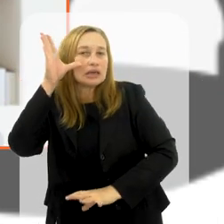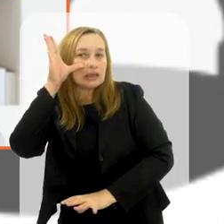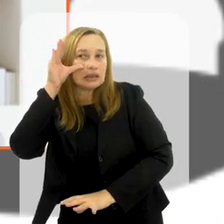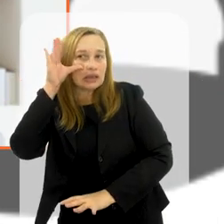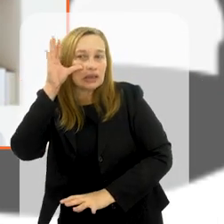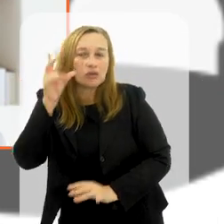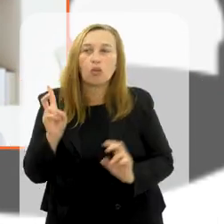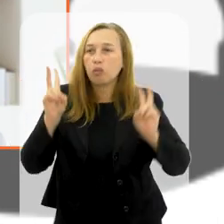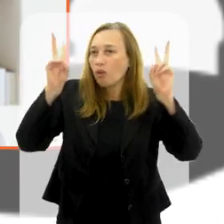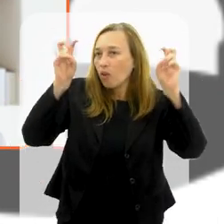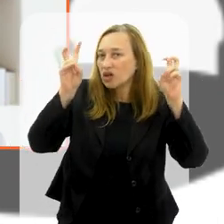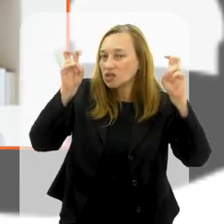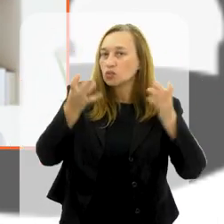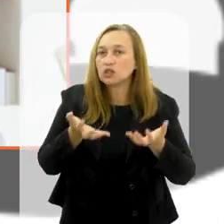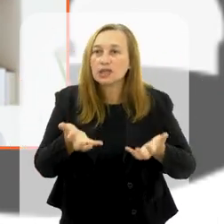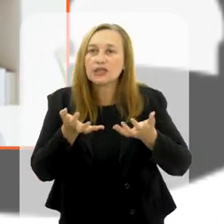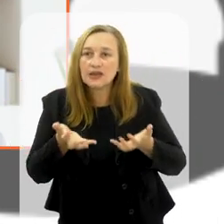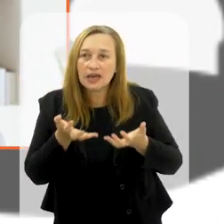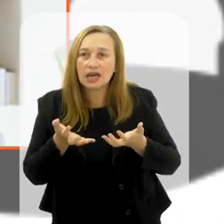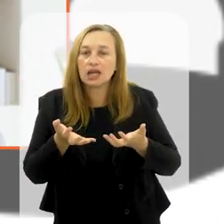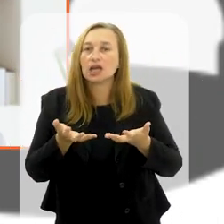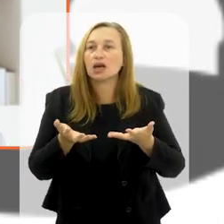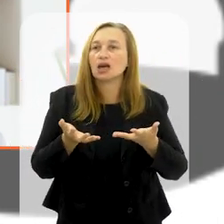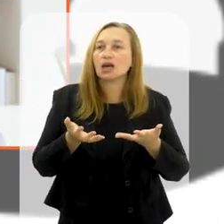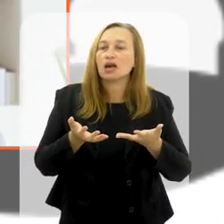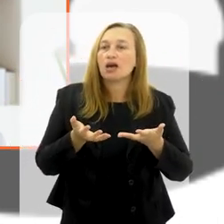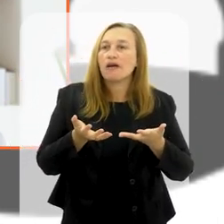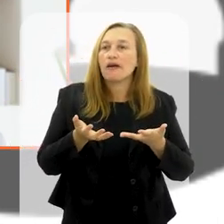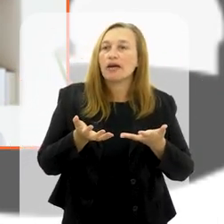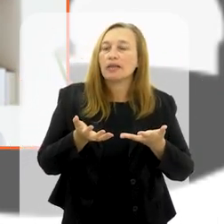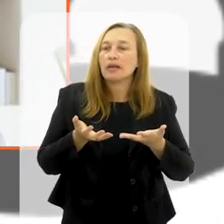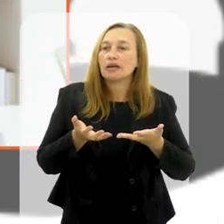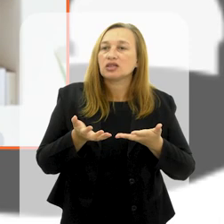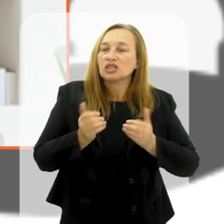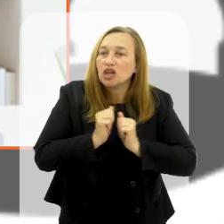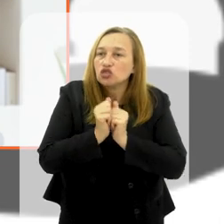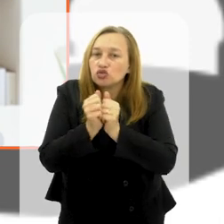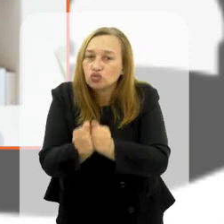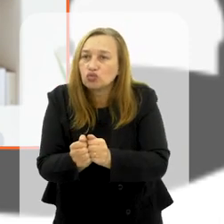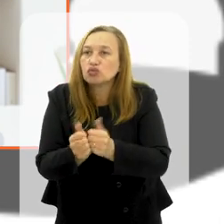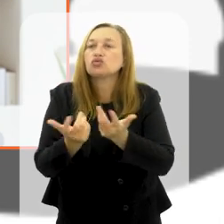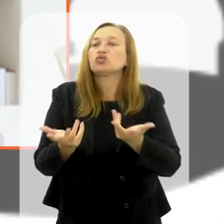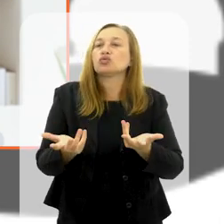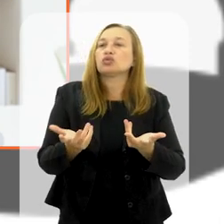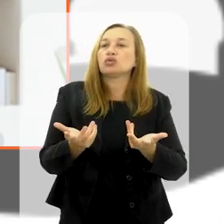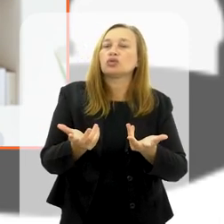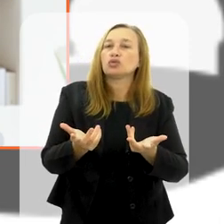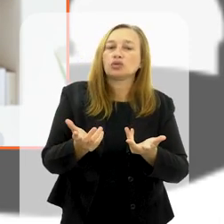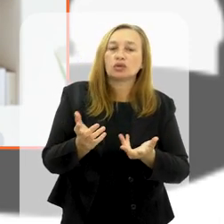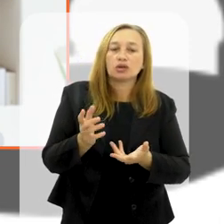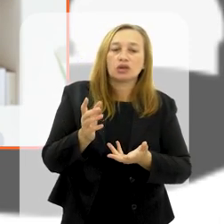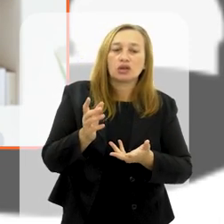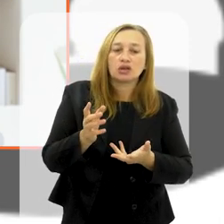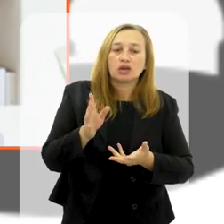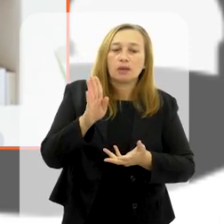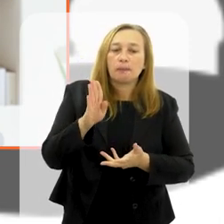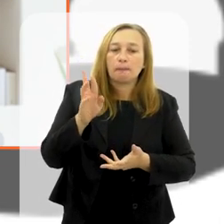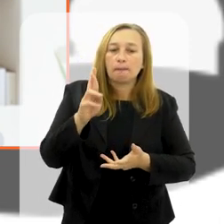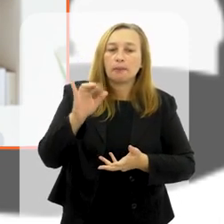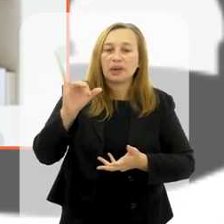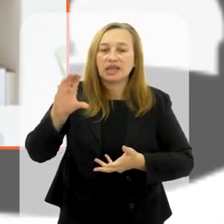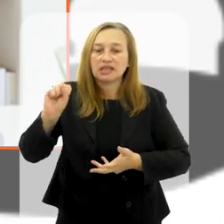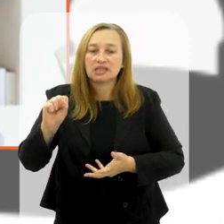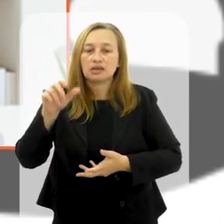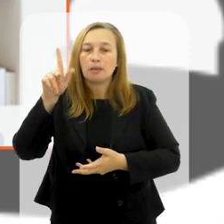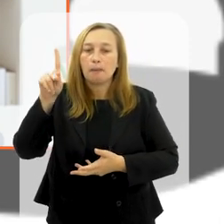se interessou pelo assunto e que queira emergir e queira participar do BRICS Policy Center,